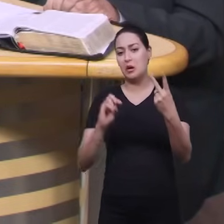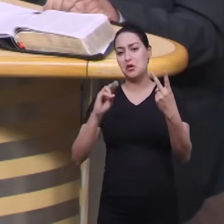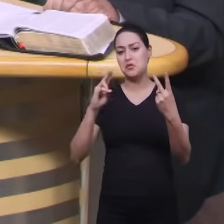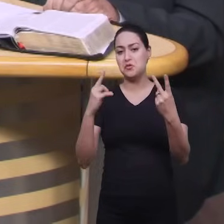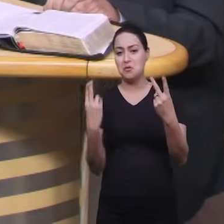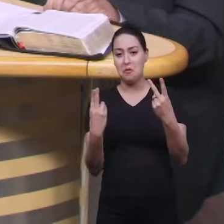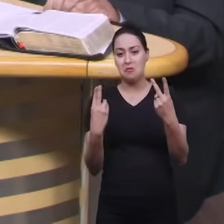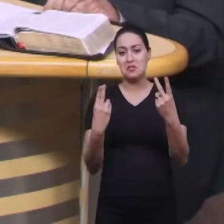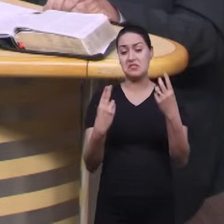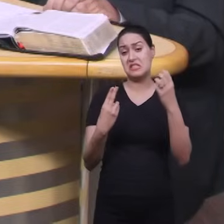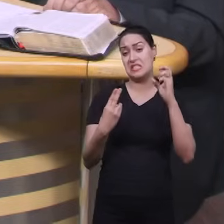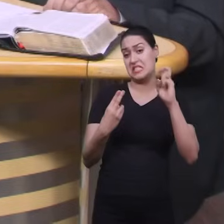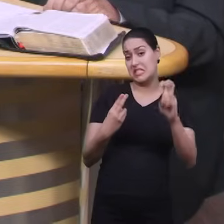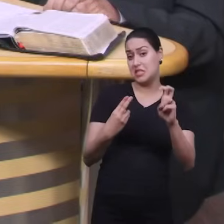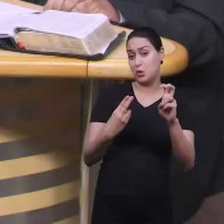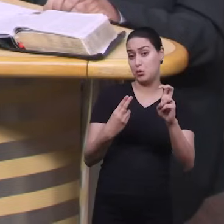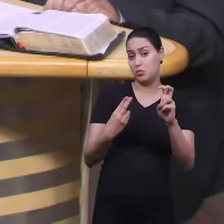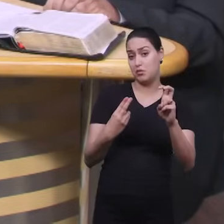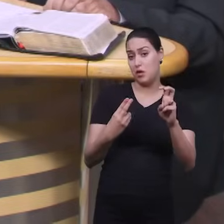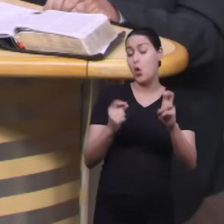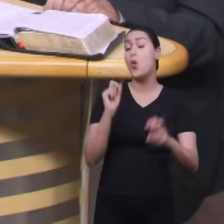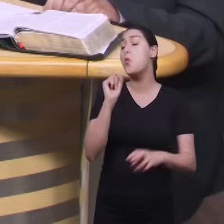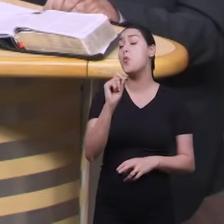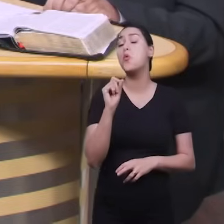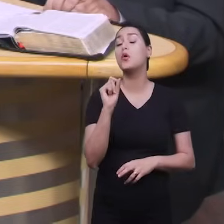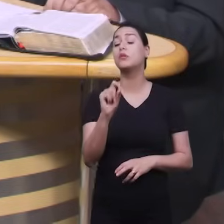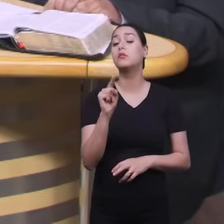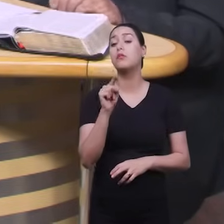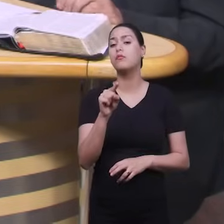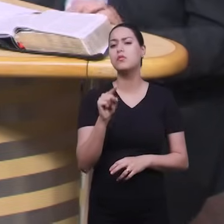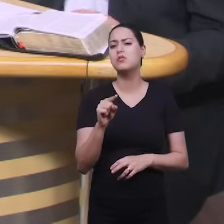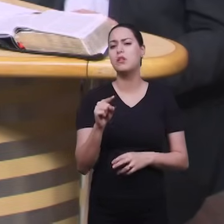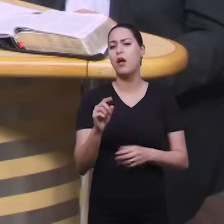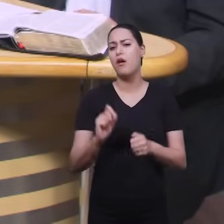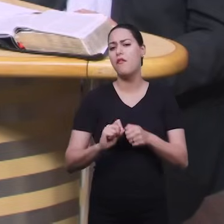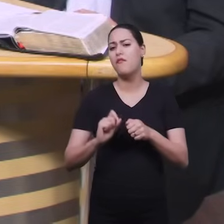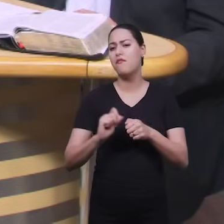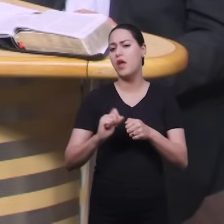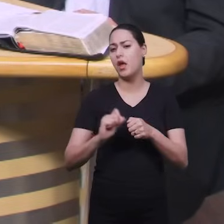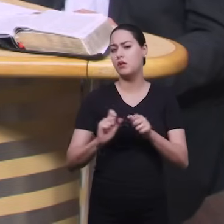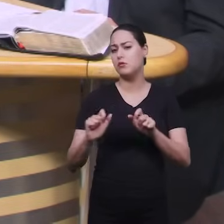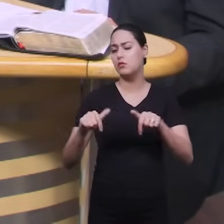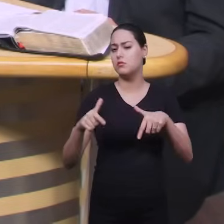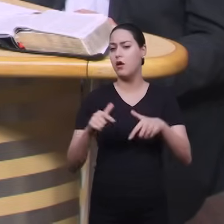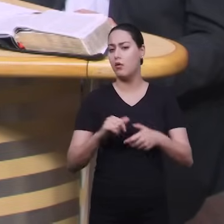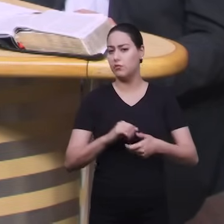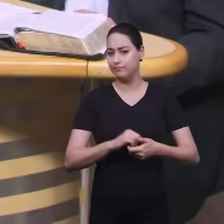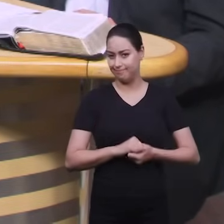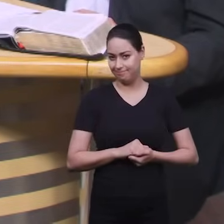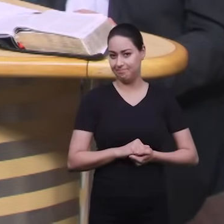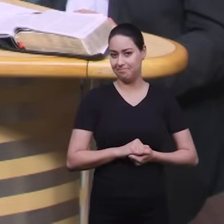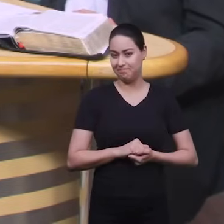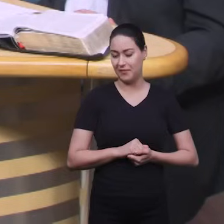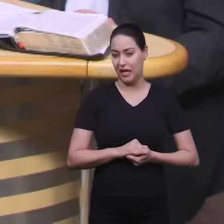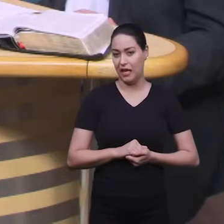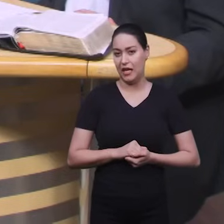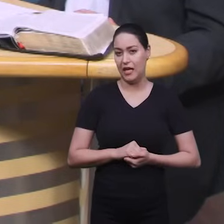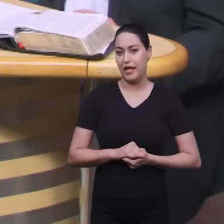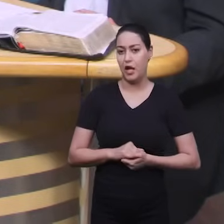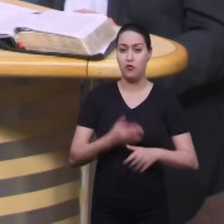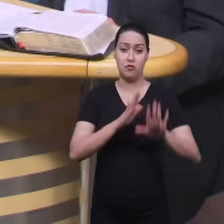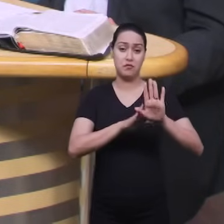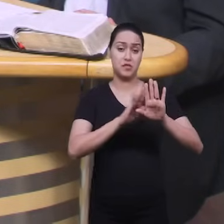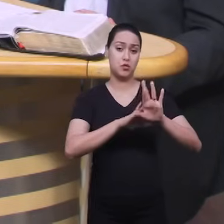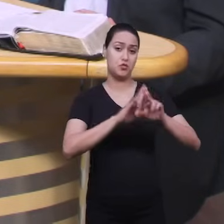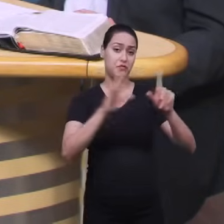é o que você tá trazendo com energia cruzando então seja como diácono seja como pastor